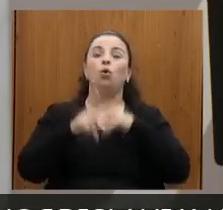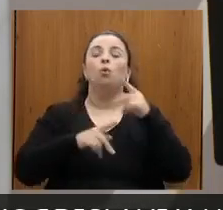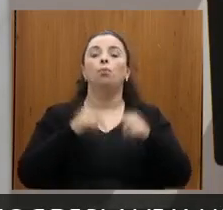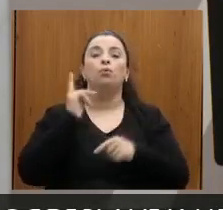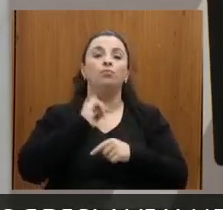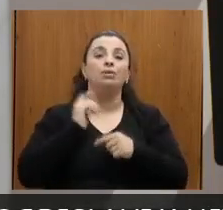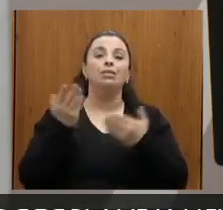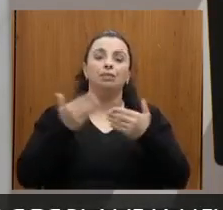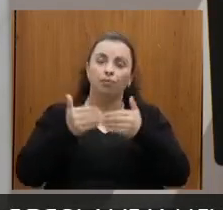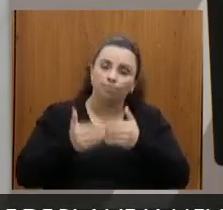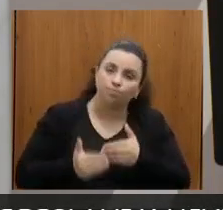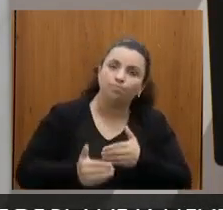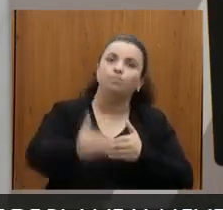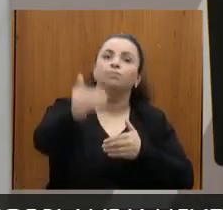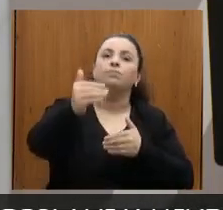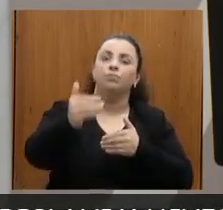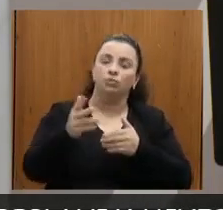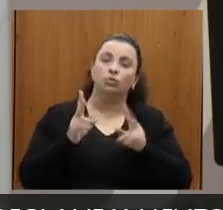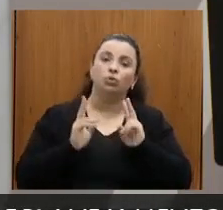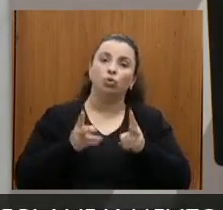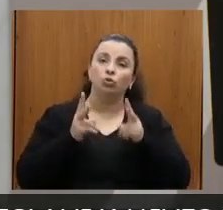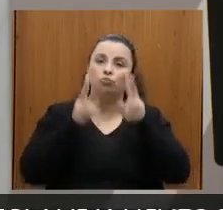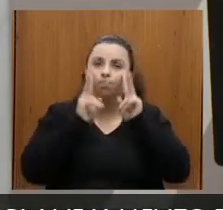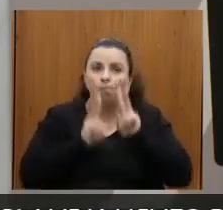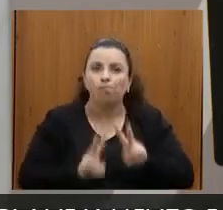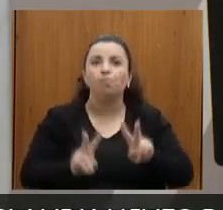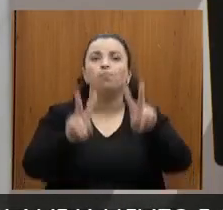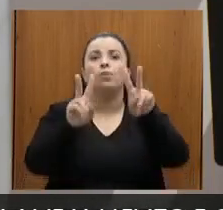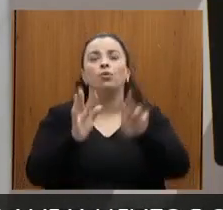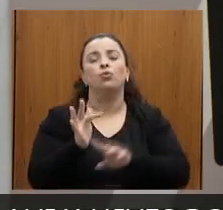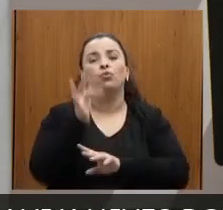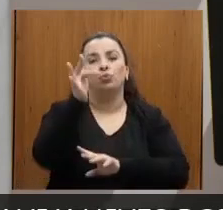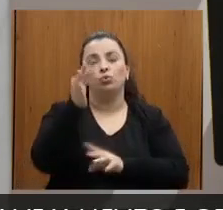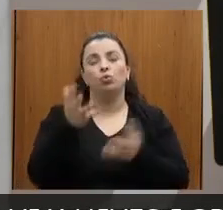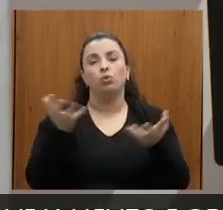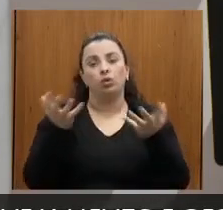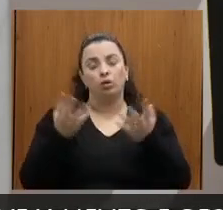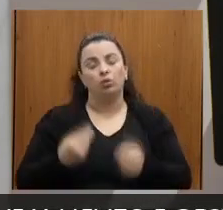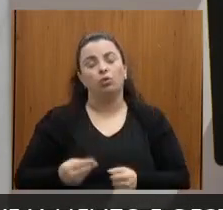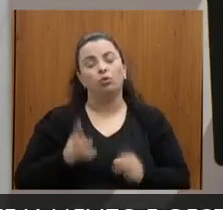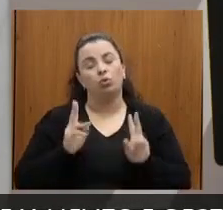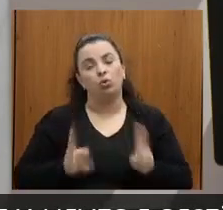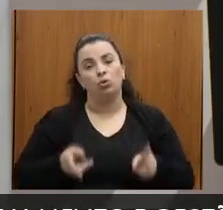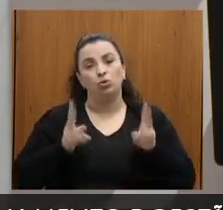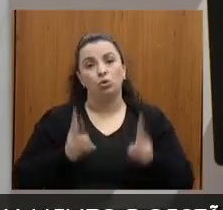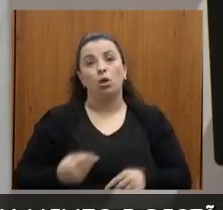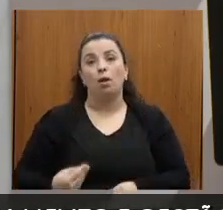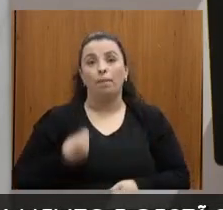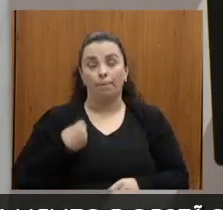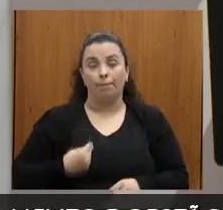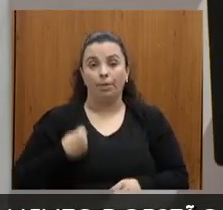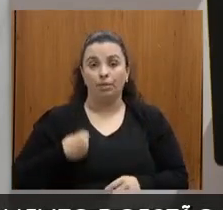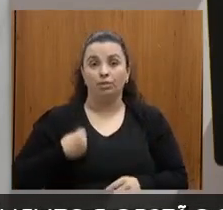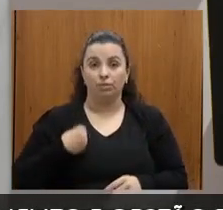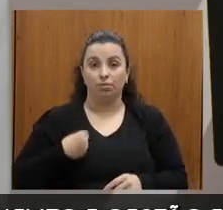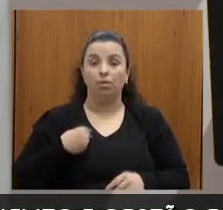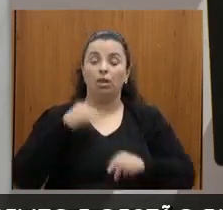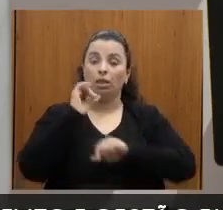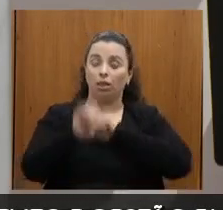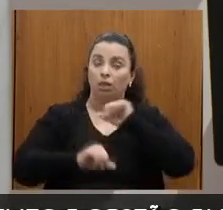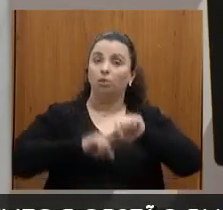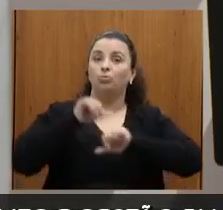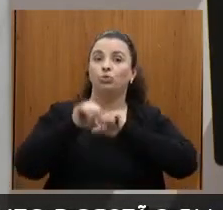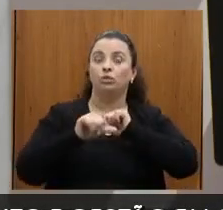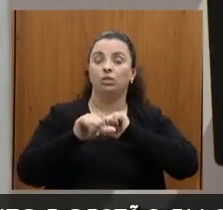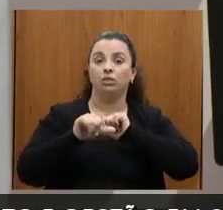O povo mineiro quer continuar olhando para frente, quer continuar participando da sua transformação numa